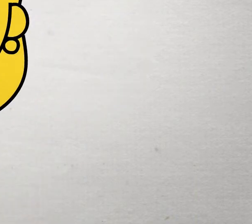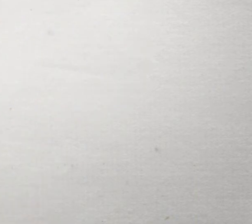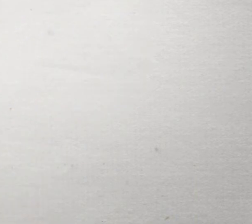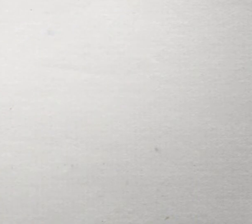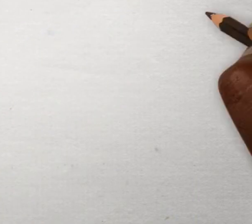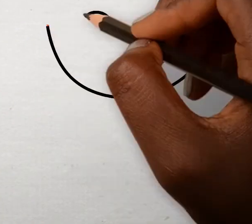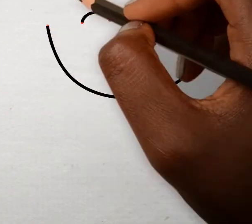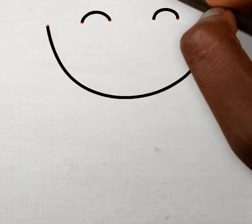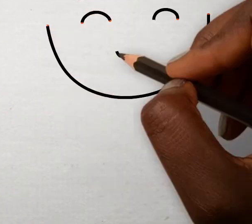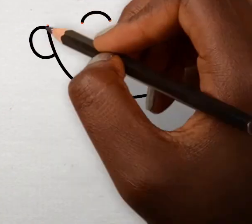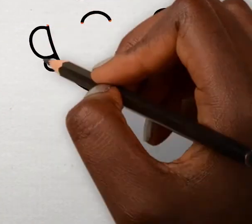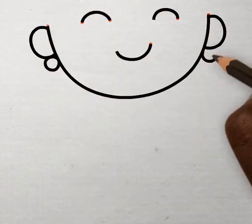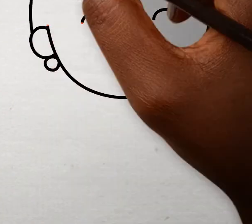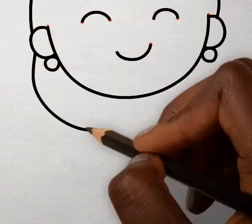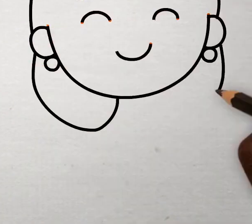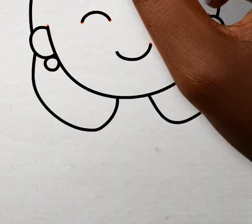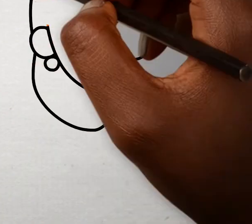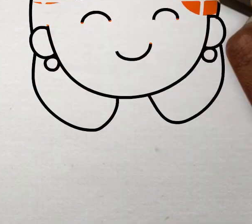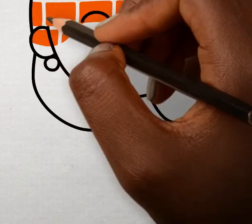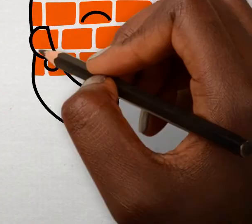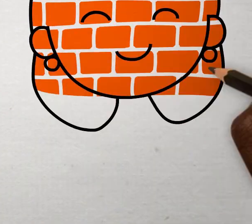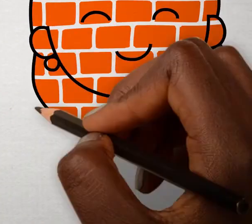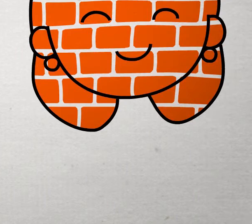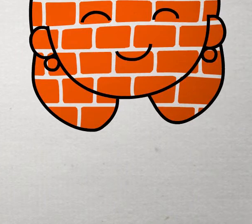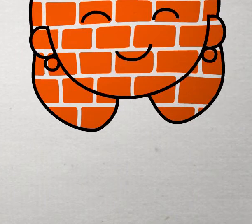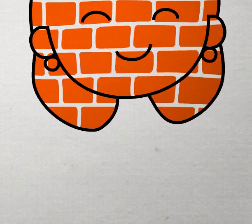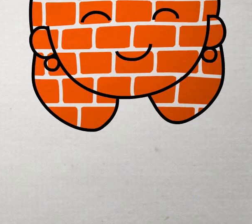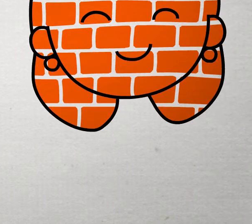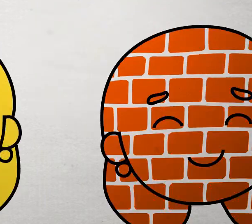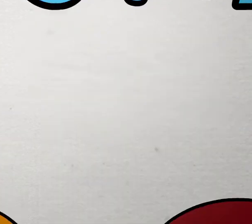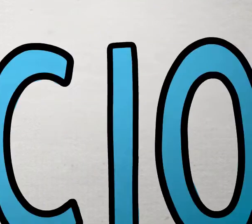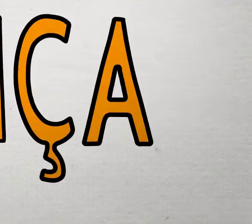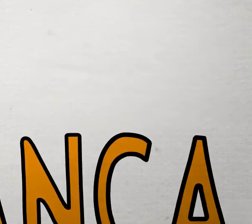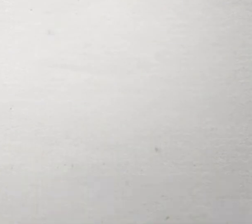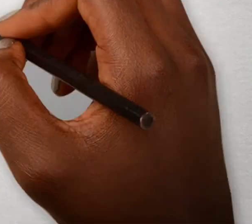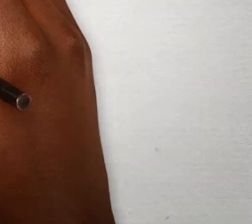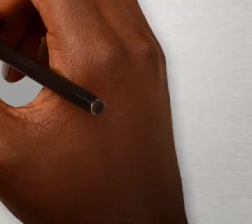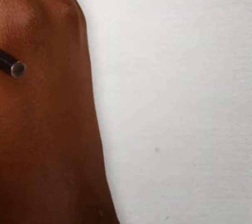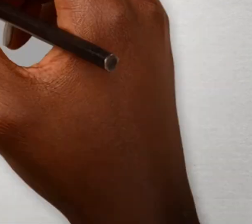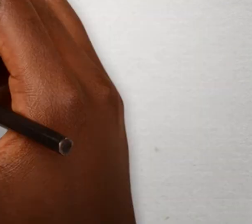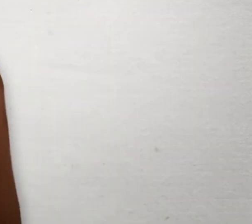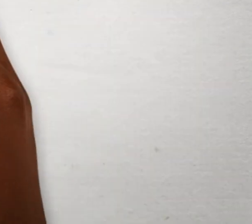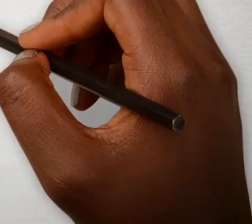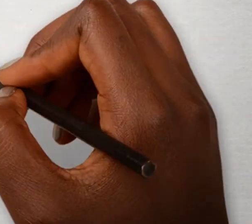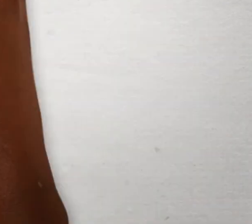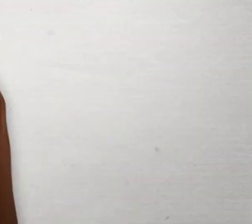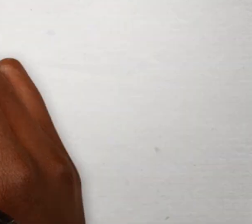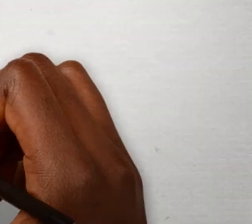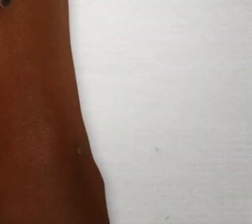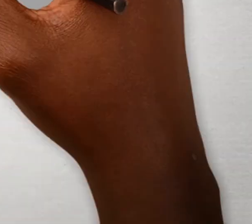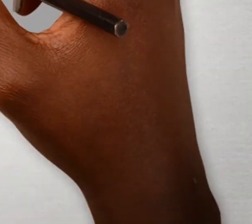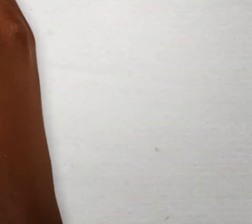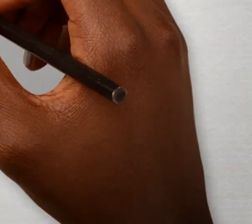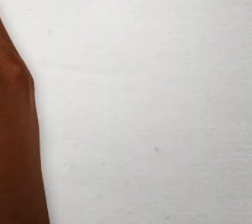harmoniosas, propiciamos espaços construtivos de troca e críticas e prolongamos não só o nosso próprio